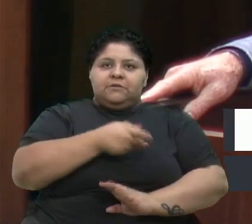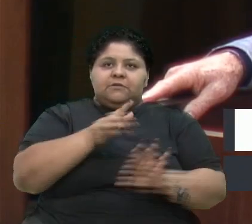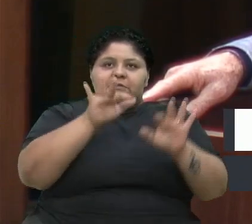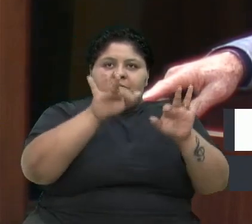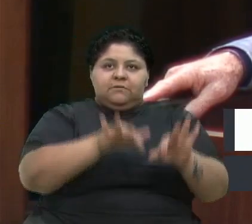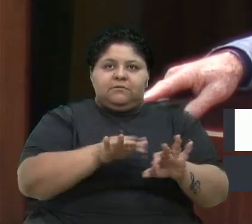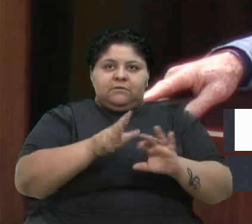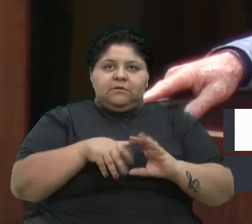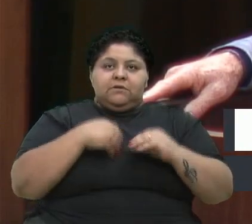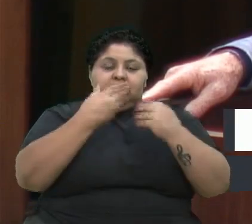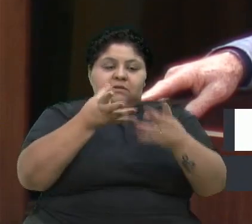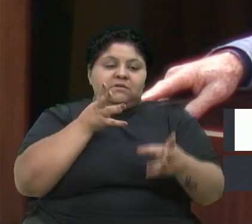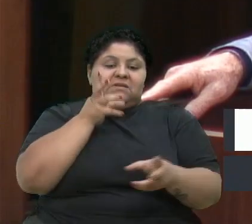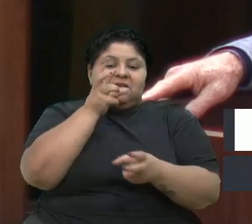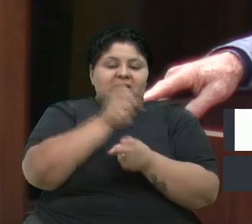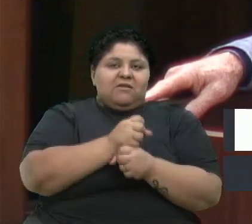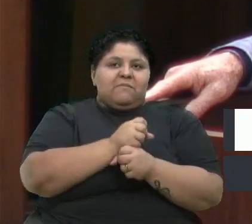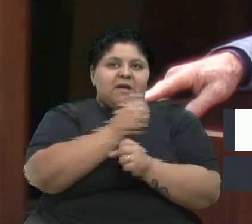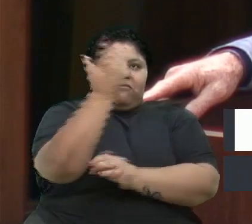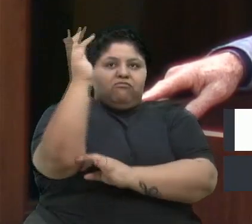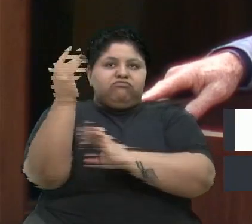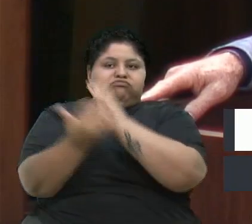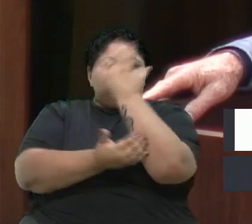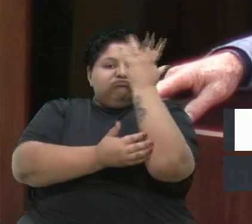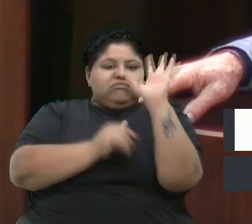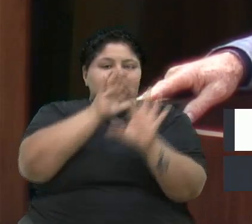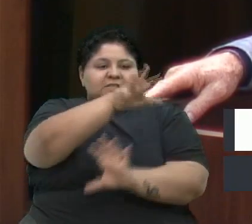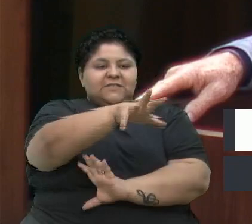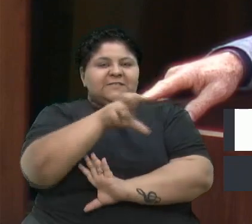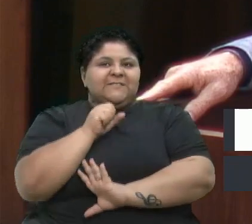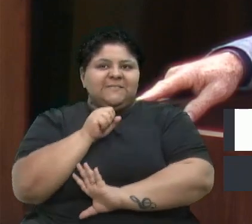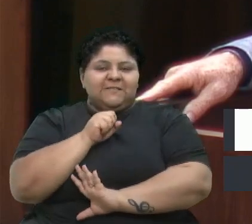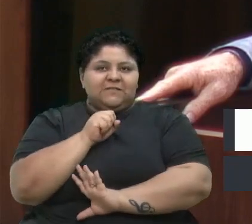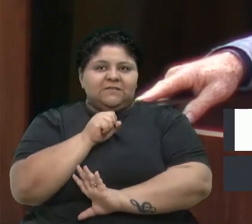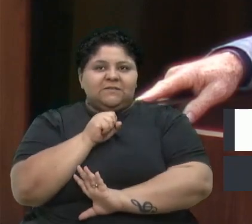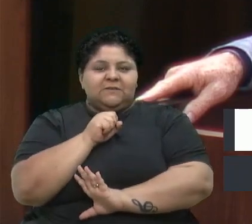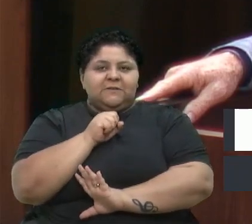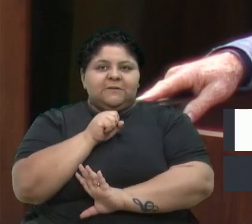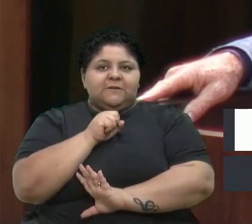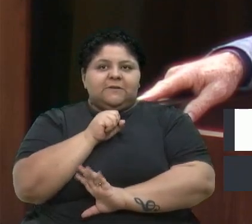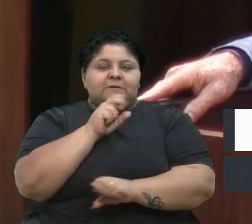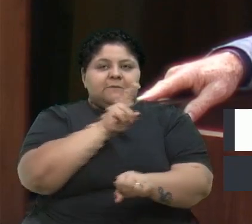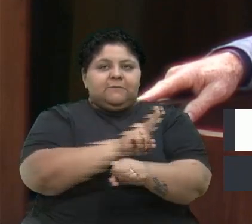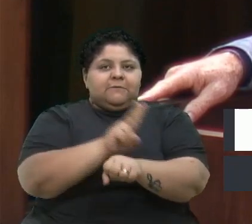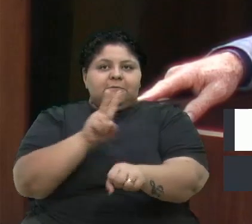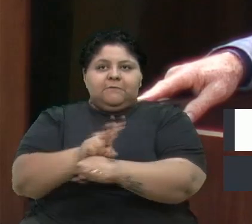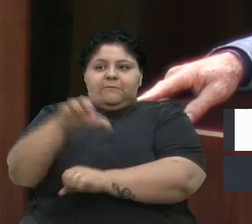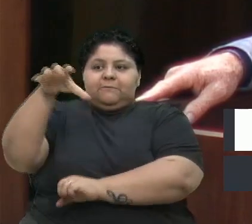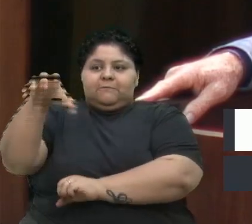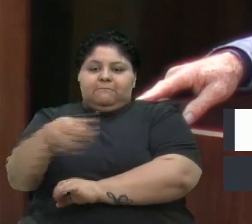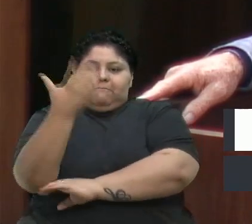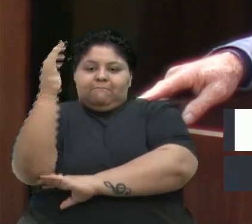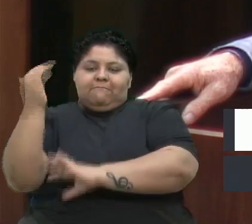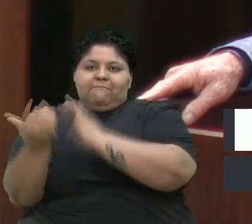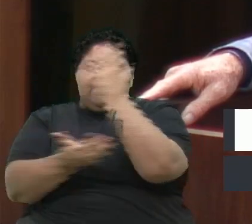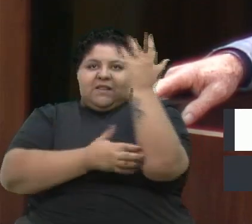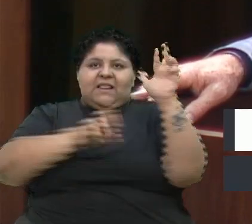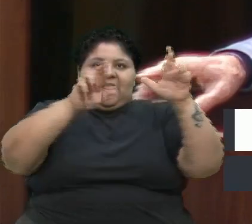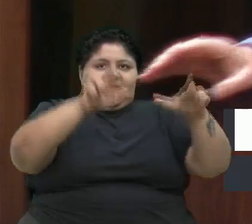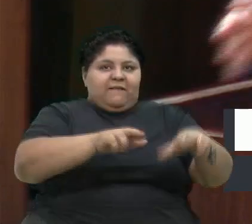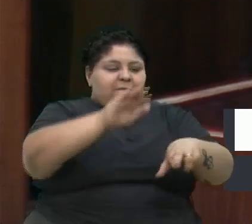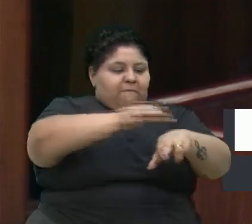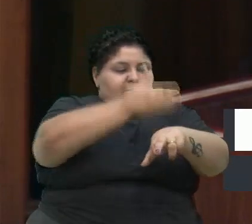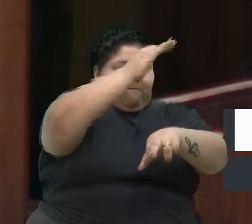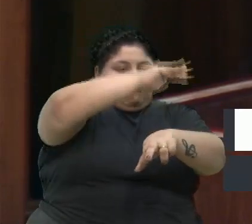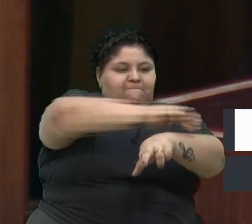animais silvestres, recolhidos e apreendidos pelos órgãos ambientais na região da Serra. Então,